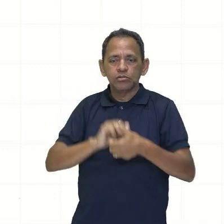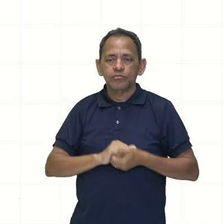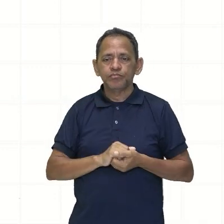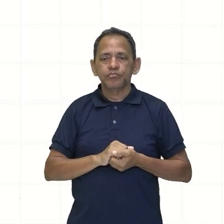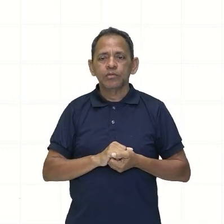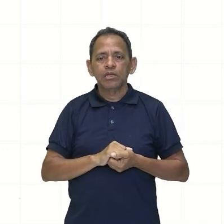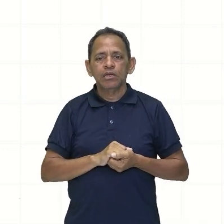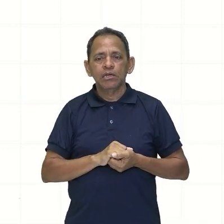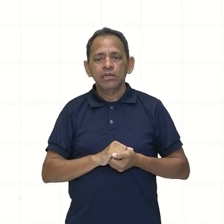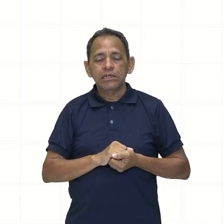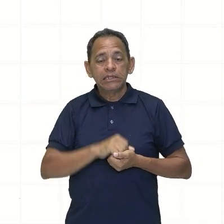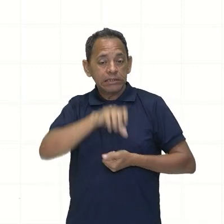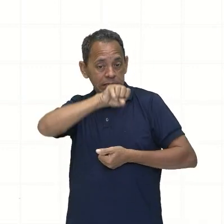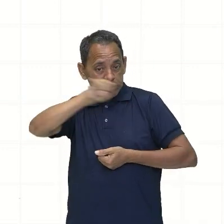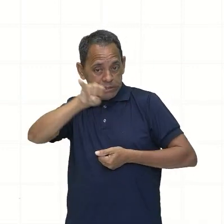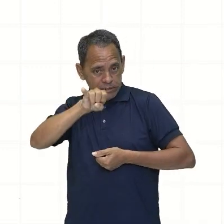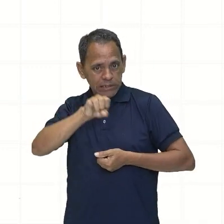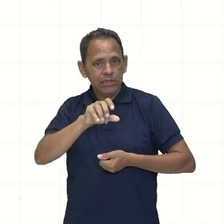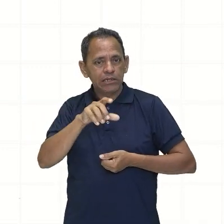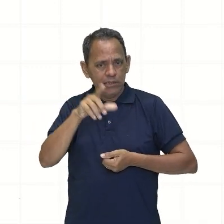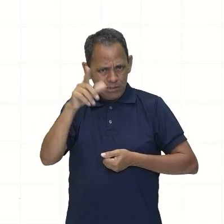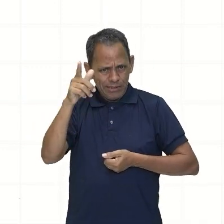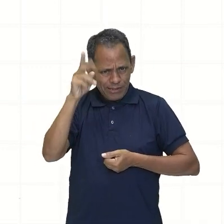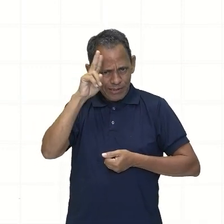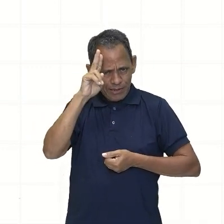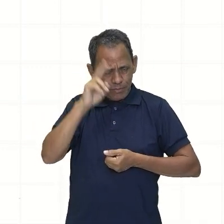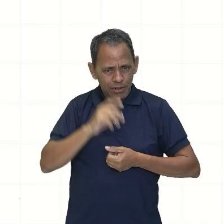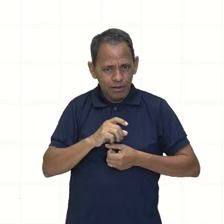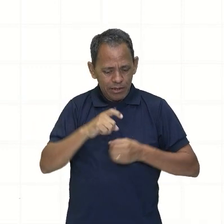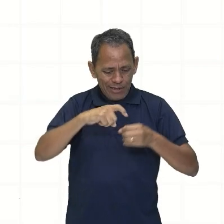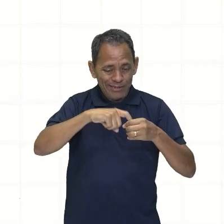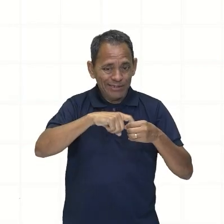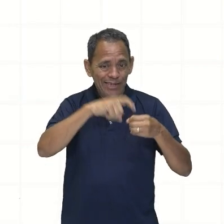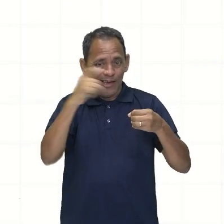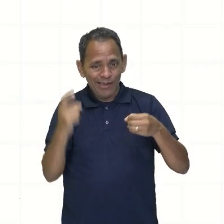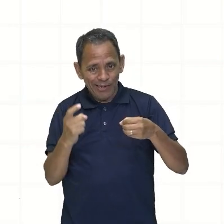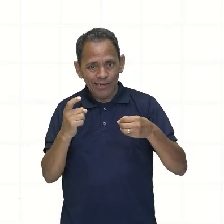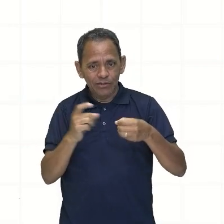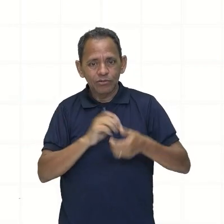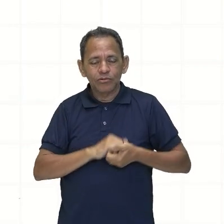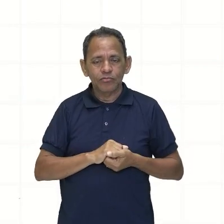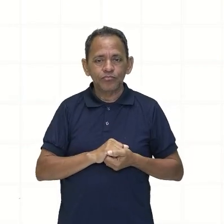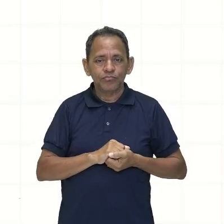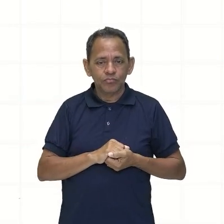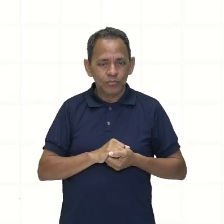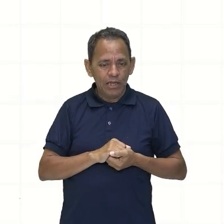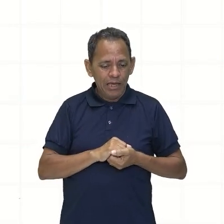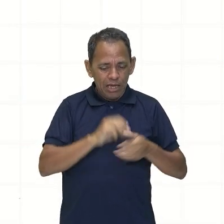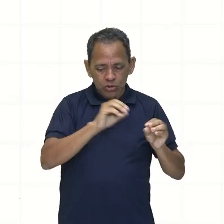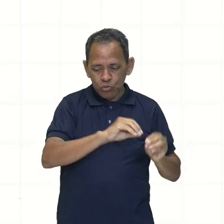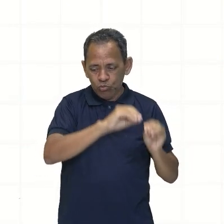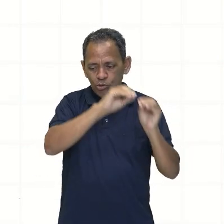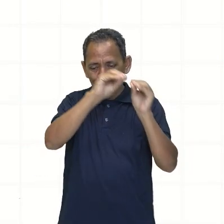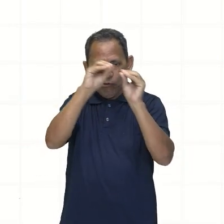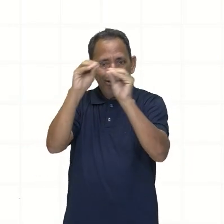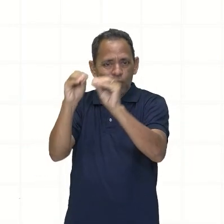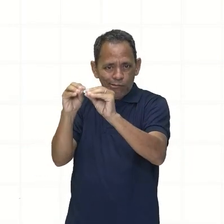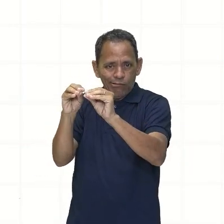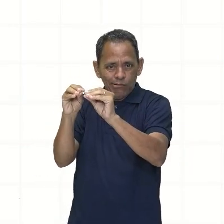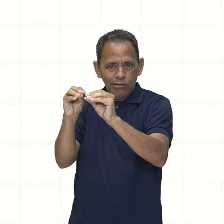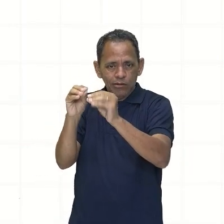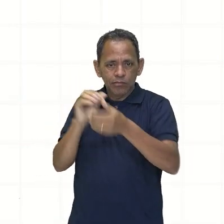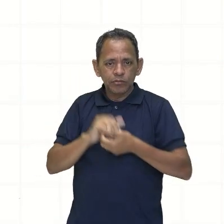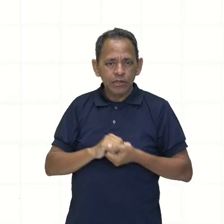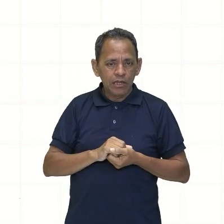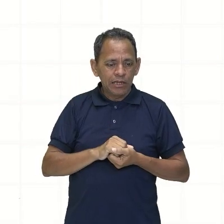se eu estou saindo, lembra que eu falei? Um movimento migratório internacional? Eu vou ali para o